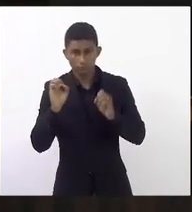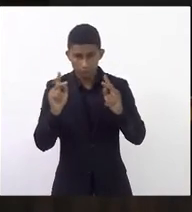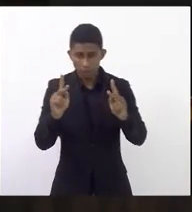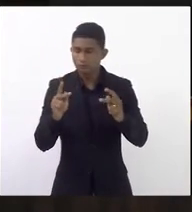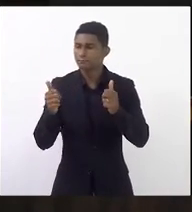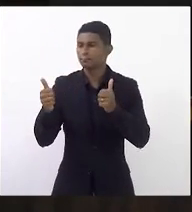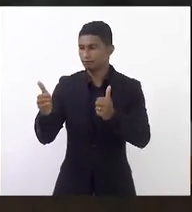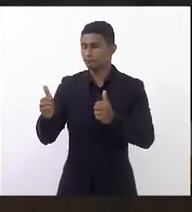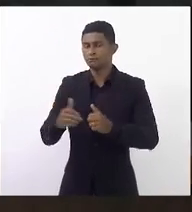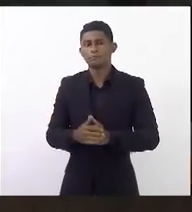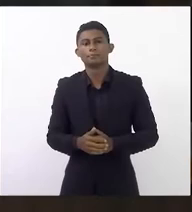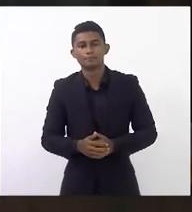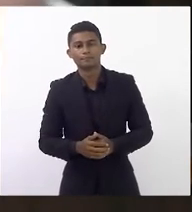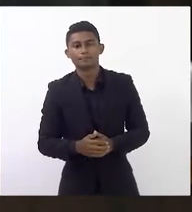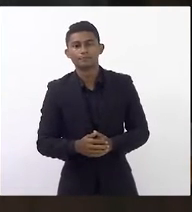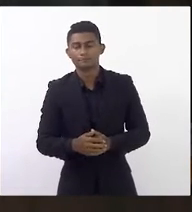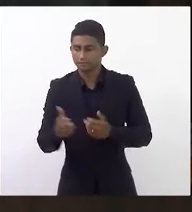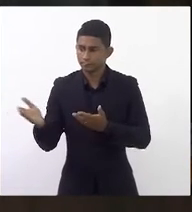Márcio Pacheco.